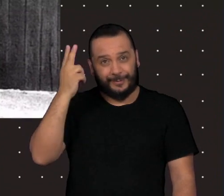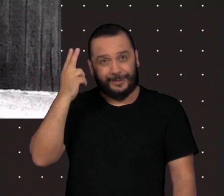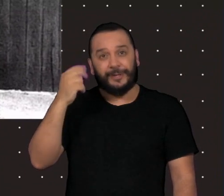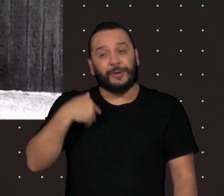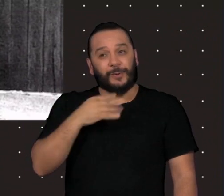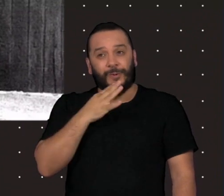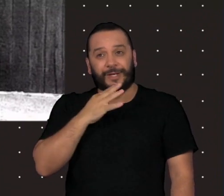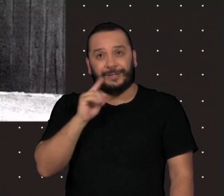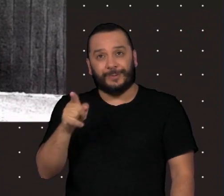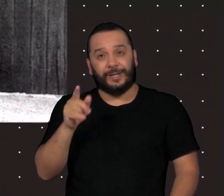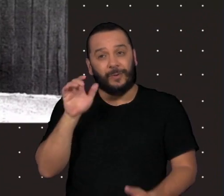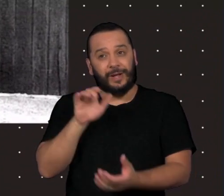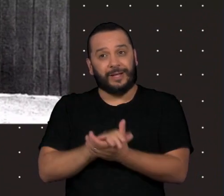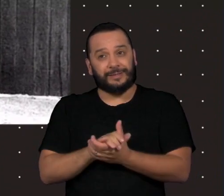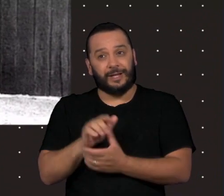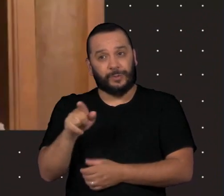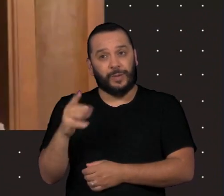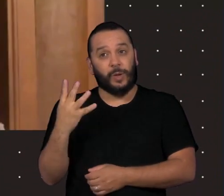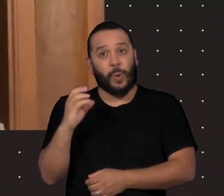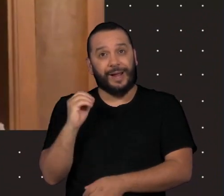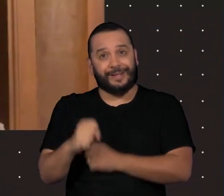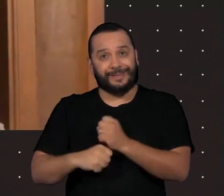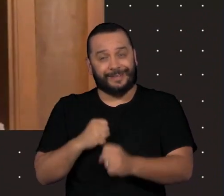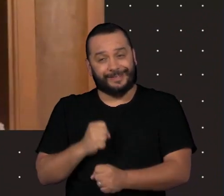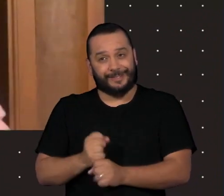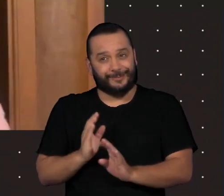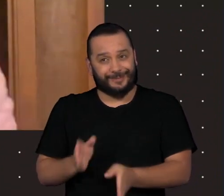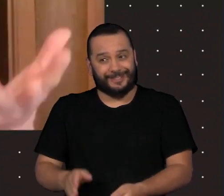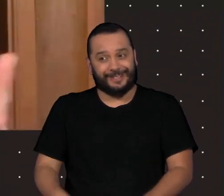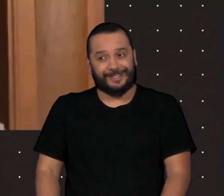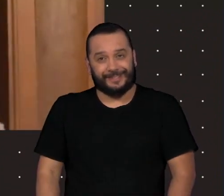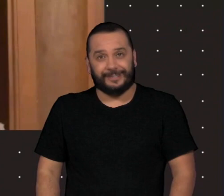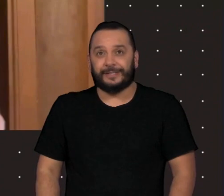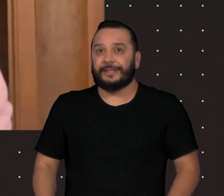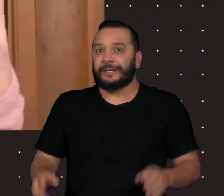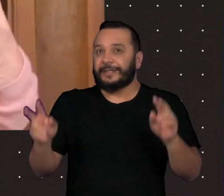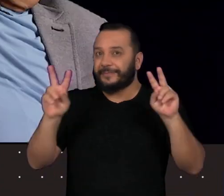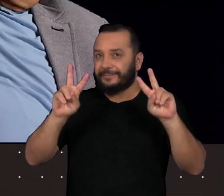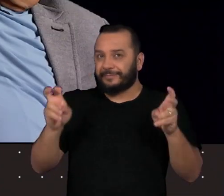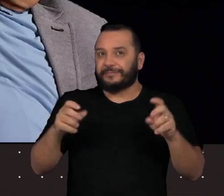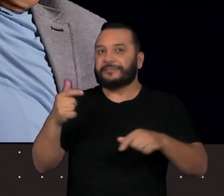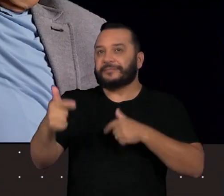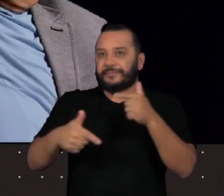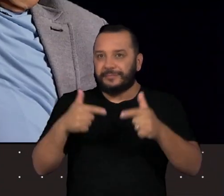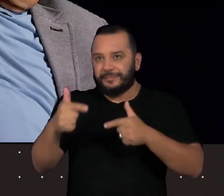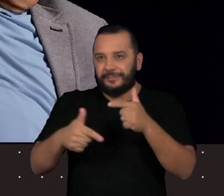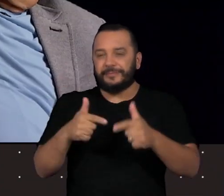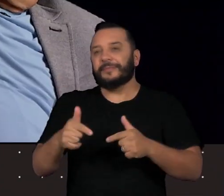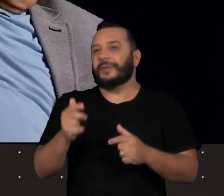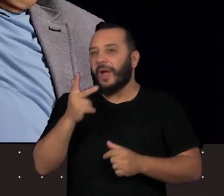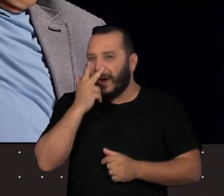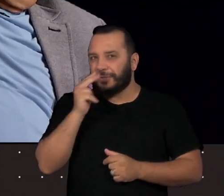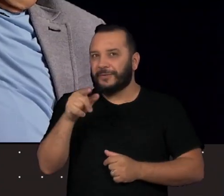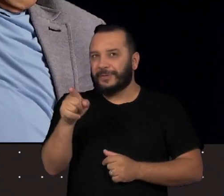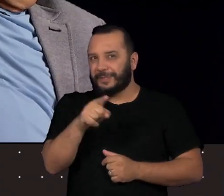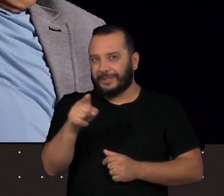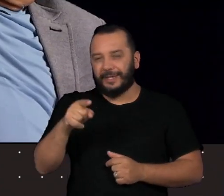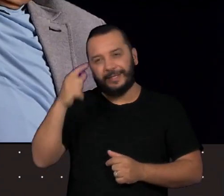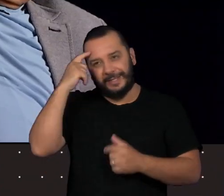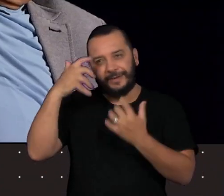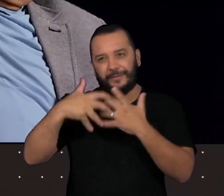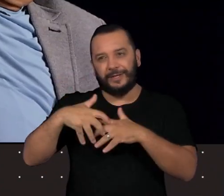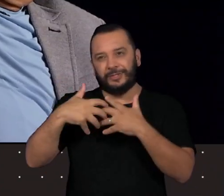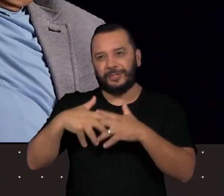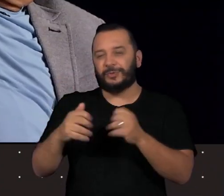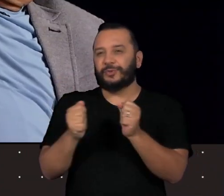com ele há 40 anos mas vamos lá sobre o trabalho eu Imagino que vocês devem estar refletindo juntos sobre esse pensamento